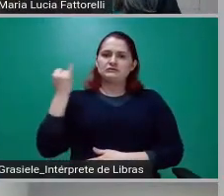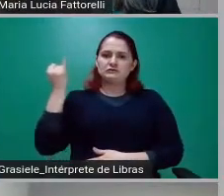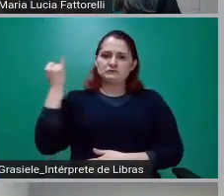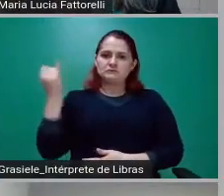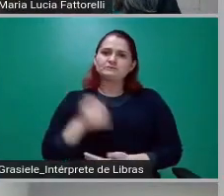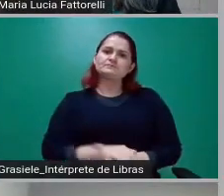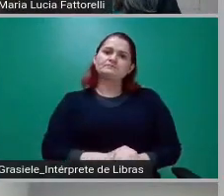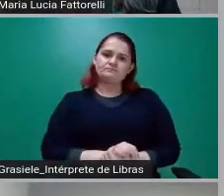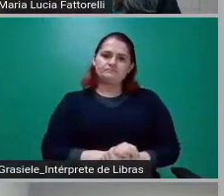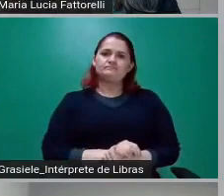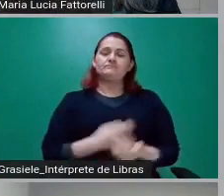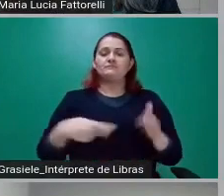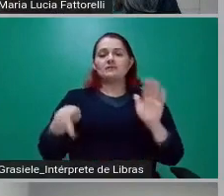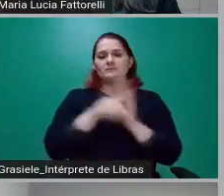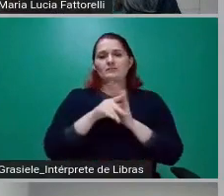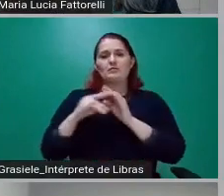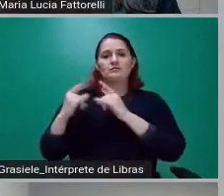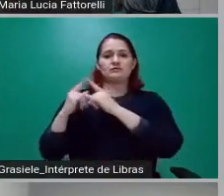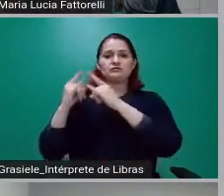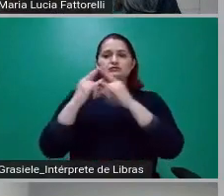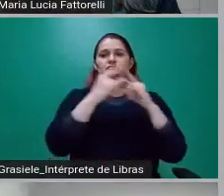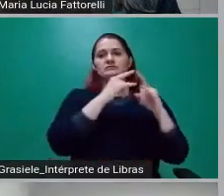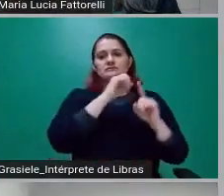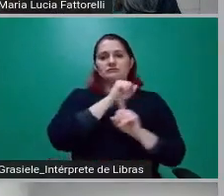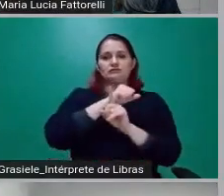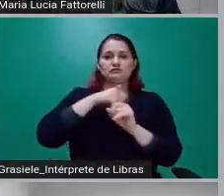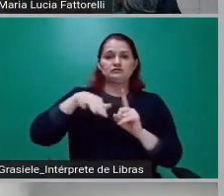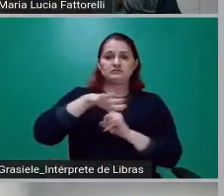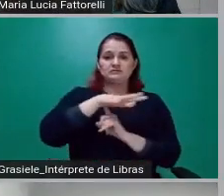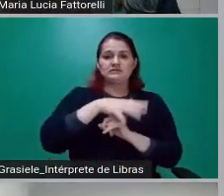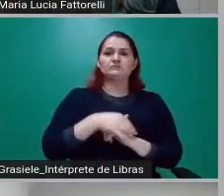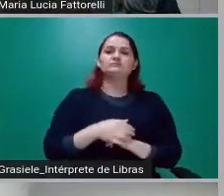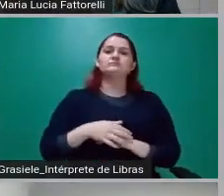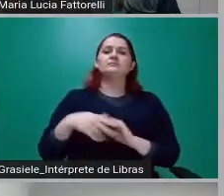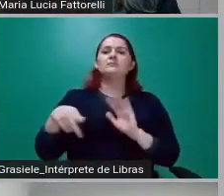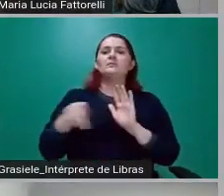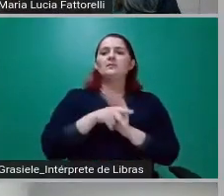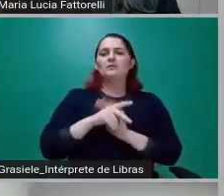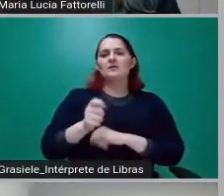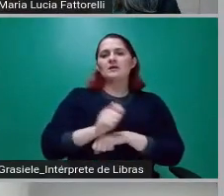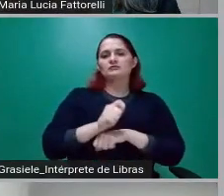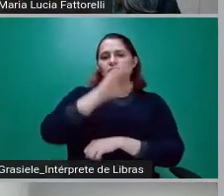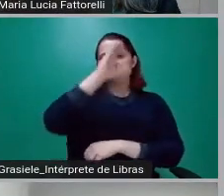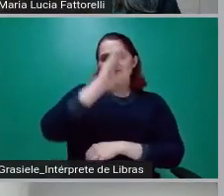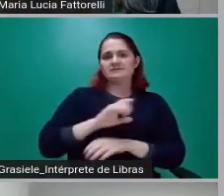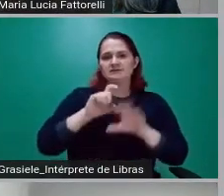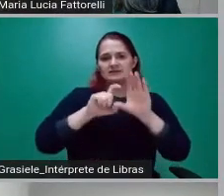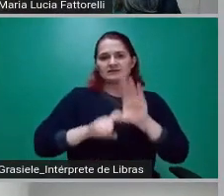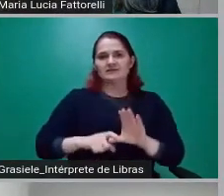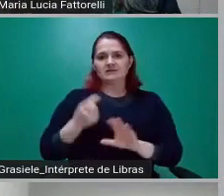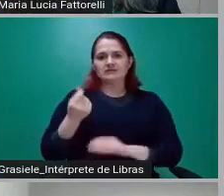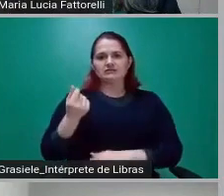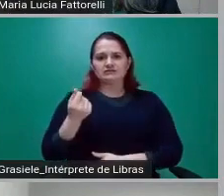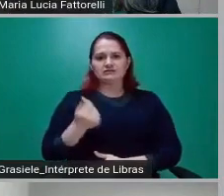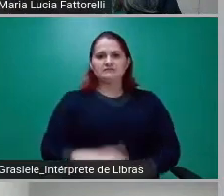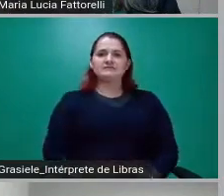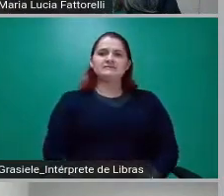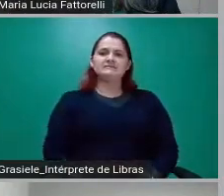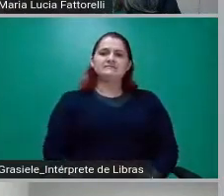desta instituição social, Auditoria Cidadã da Dívida, como